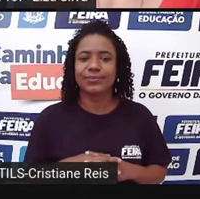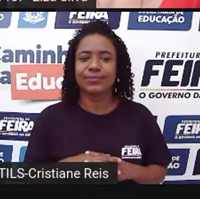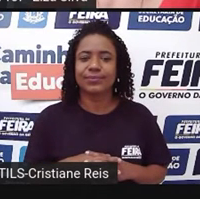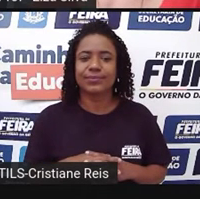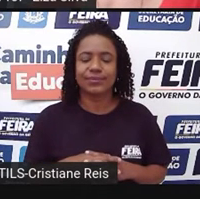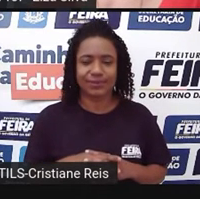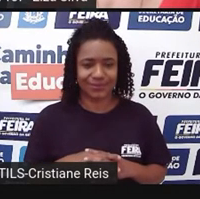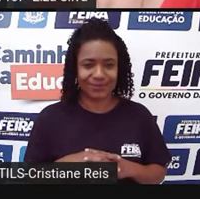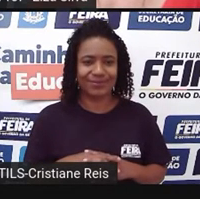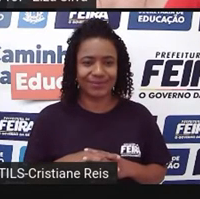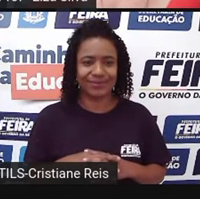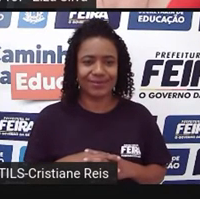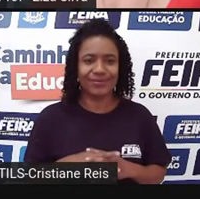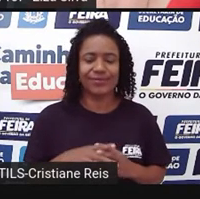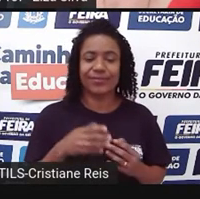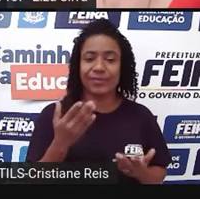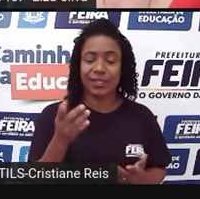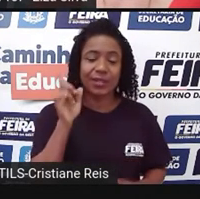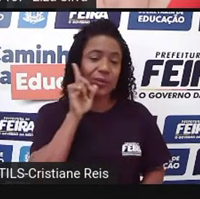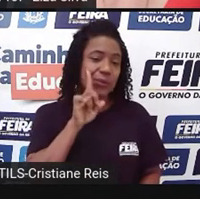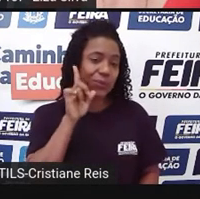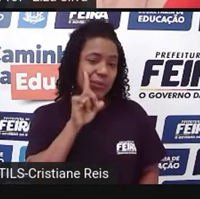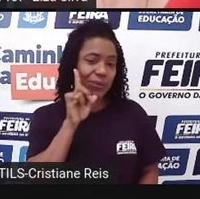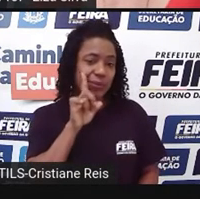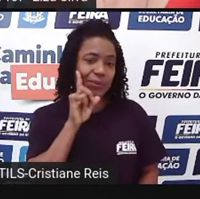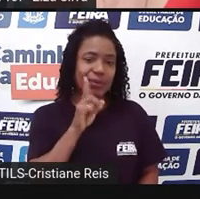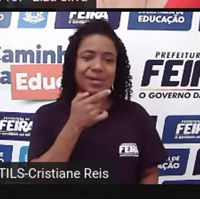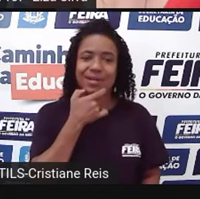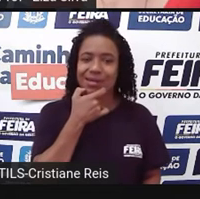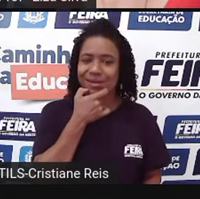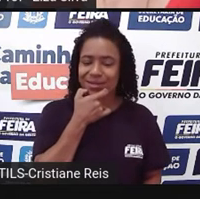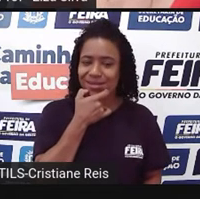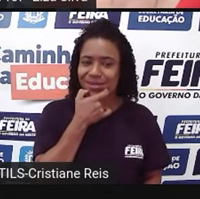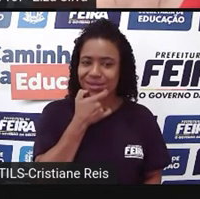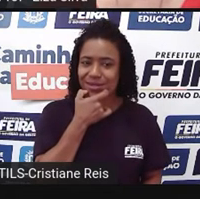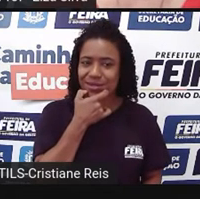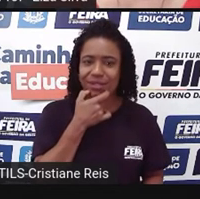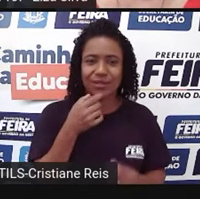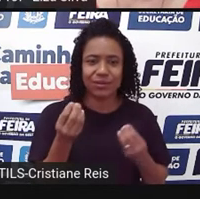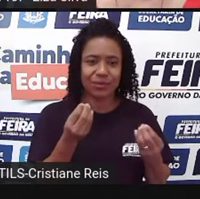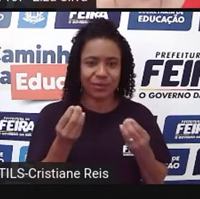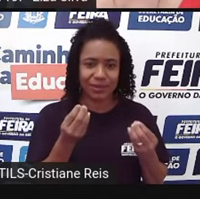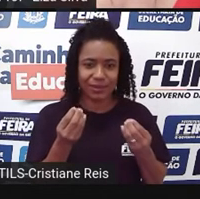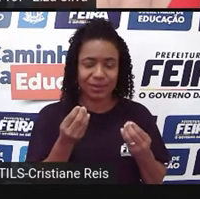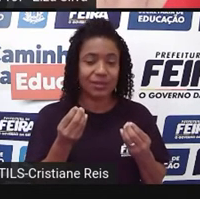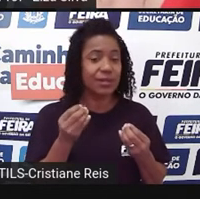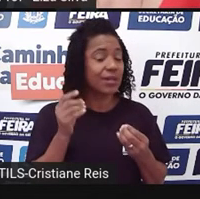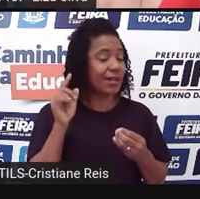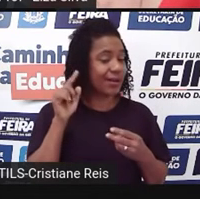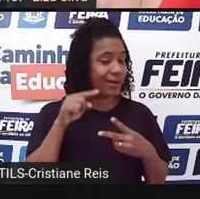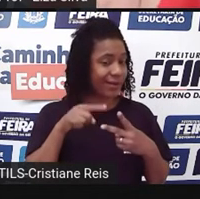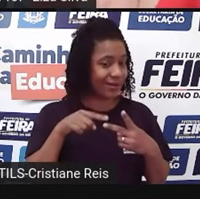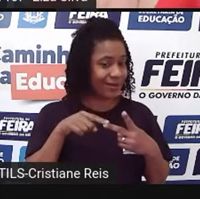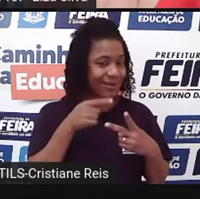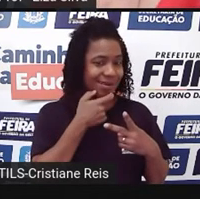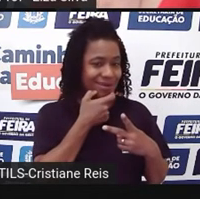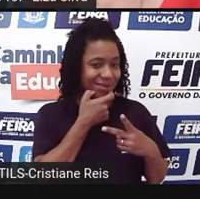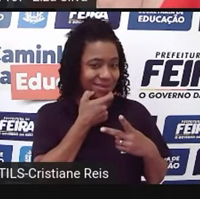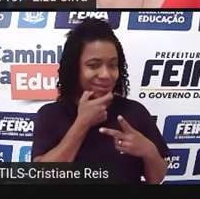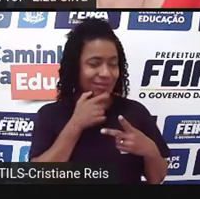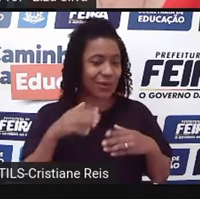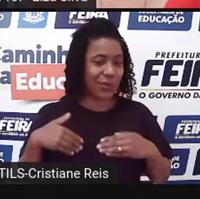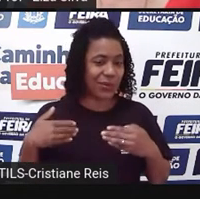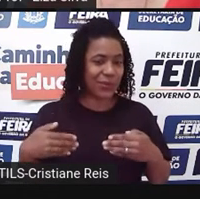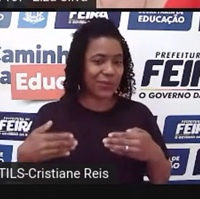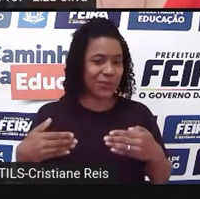na Perspectiva do inglês nos Estados Unidos e como fazer a data na Perspectiva do inglês que é falado no Reino